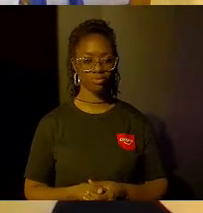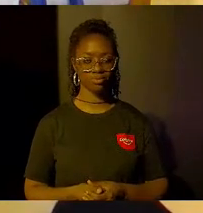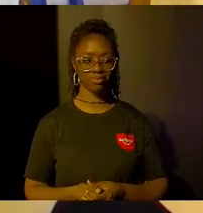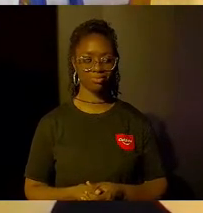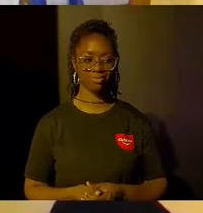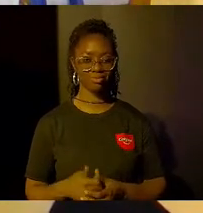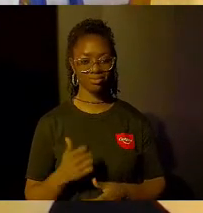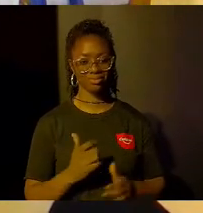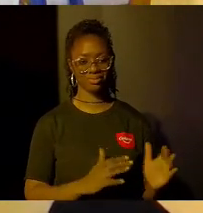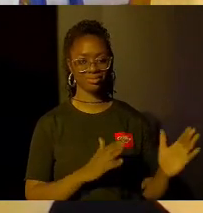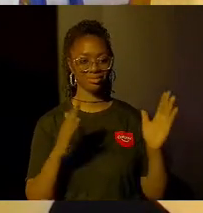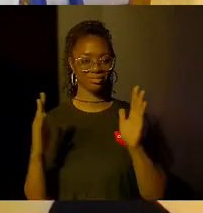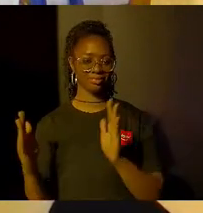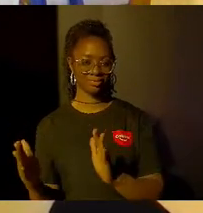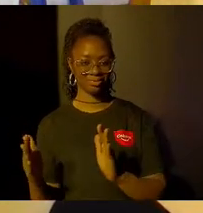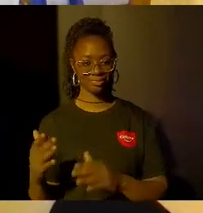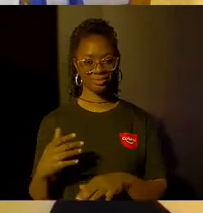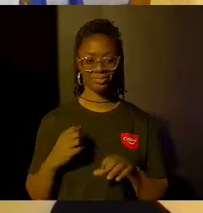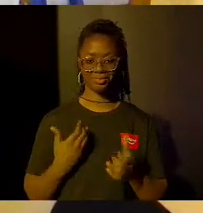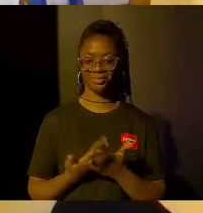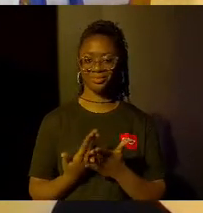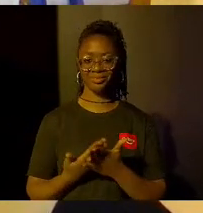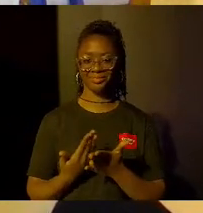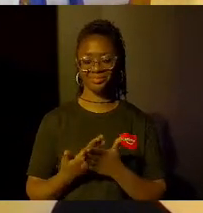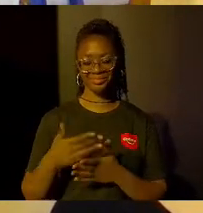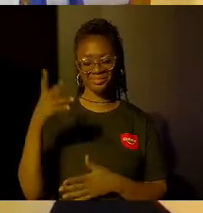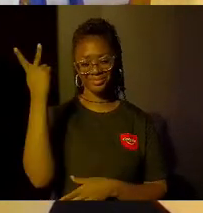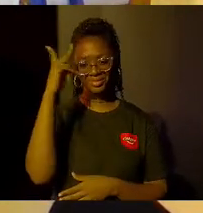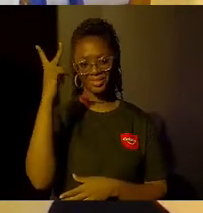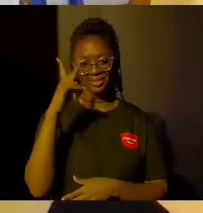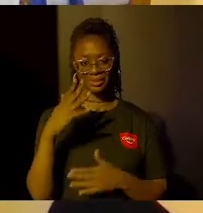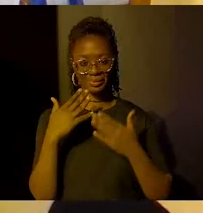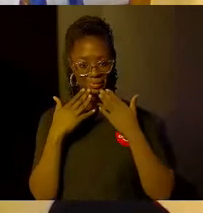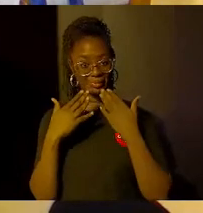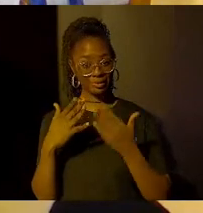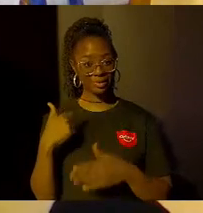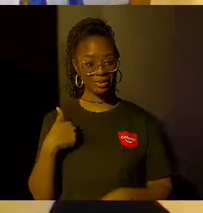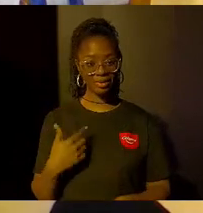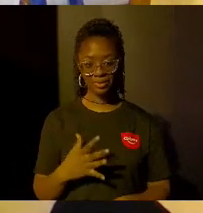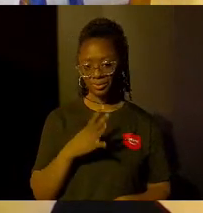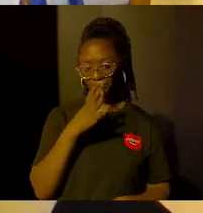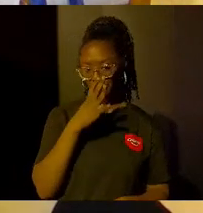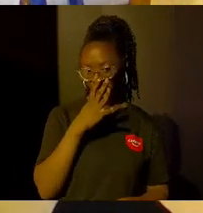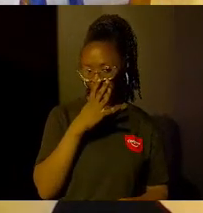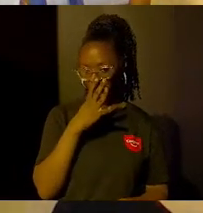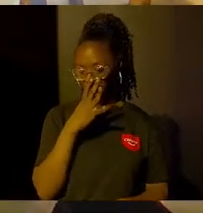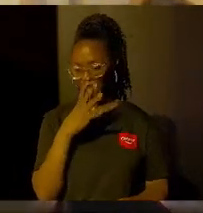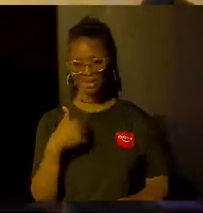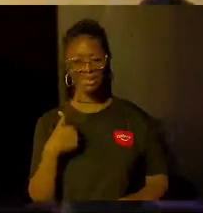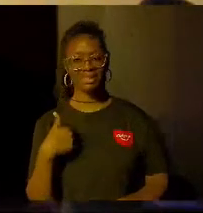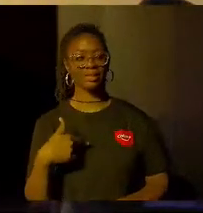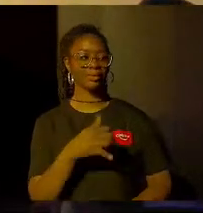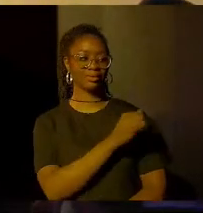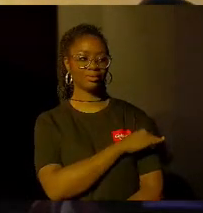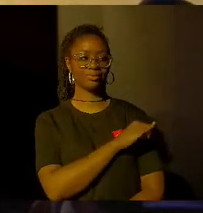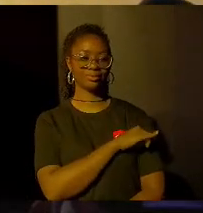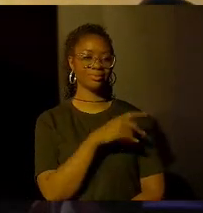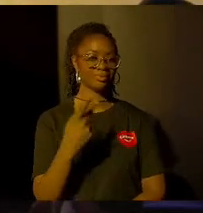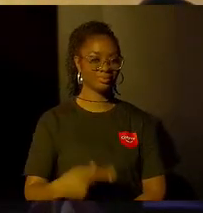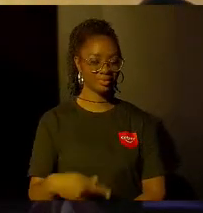a aula de história que você dá durante o espetáculo porque eu mesmo fiquei fascinada porque embora eu seja carioca